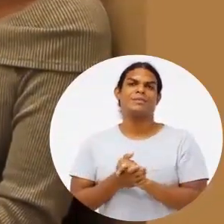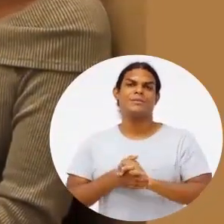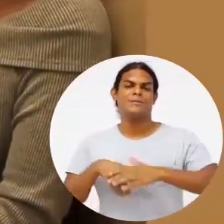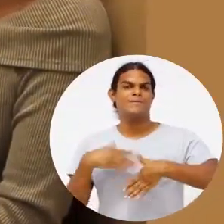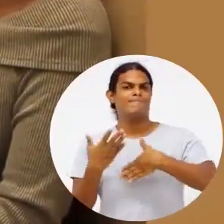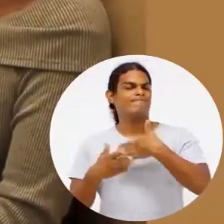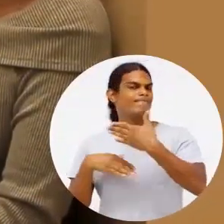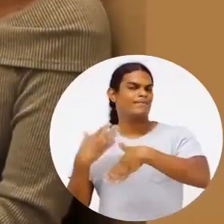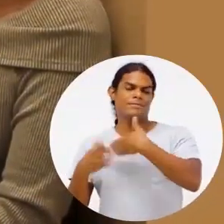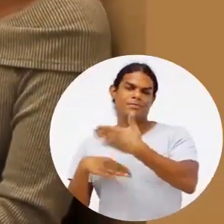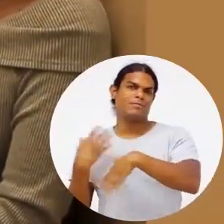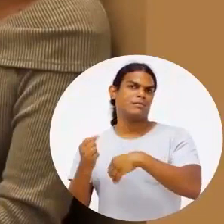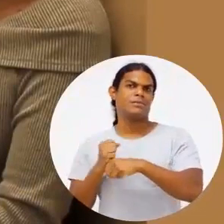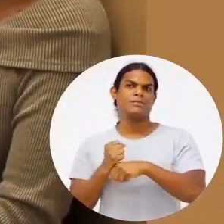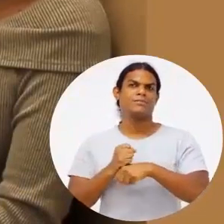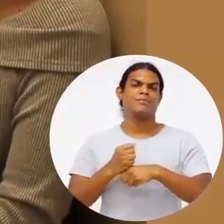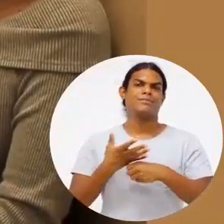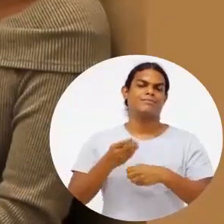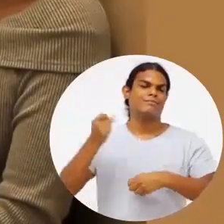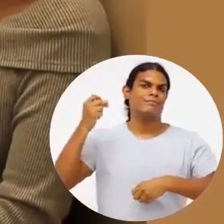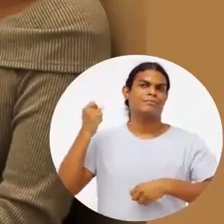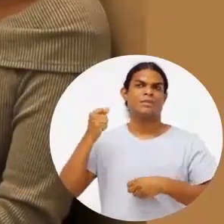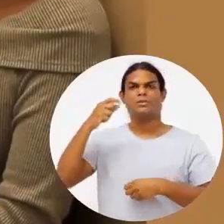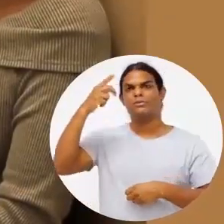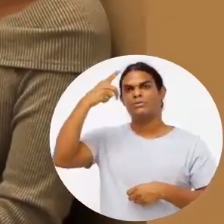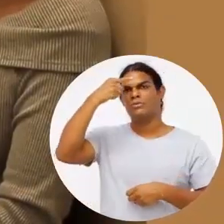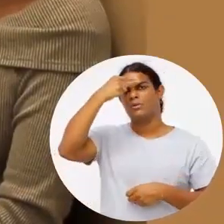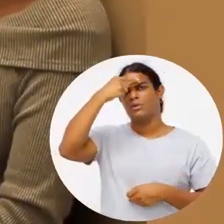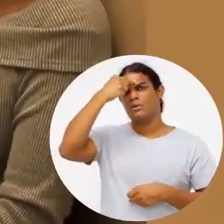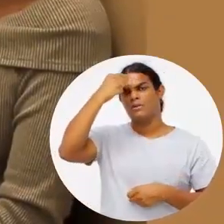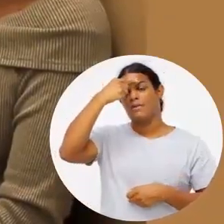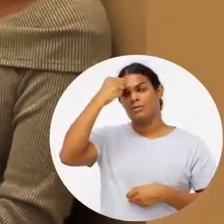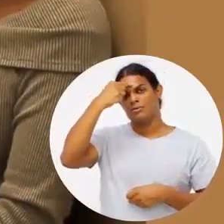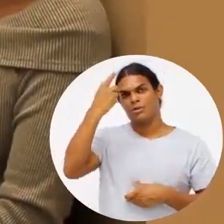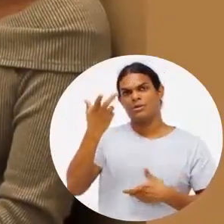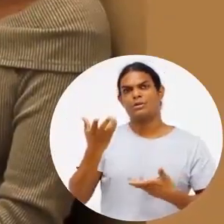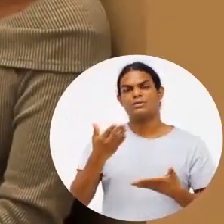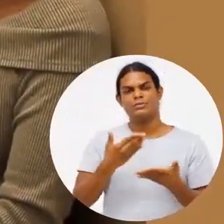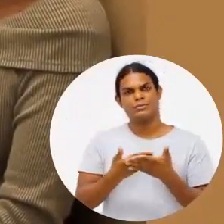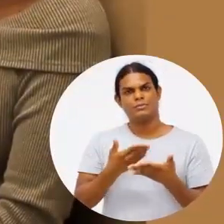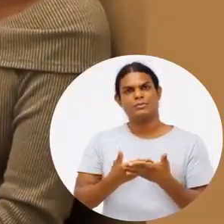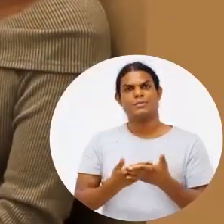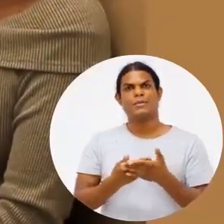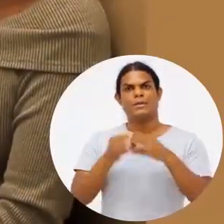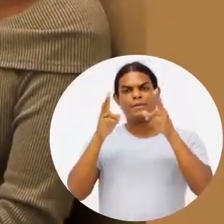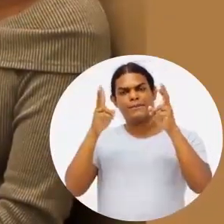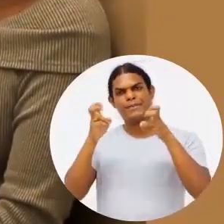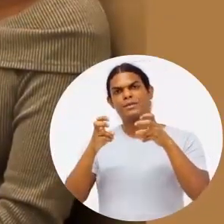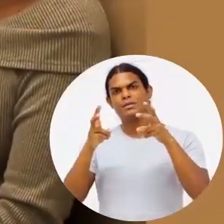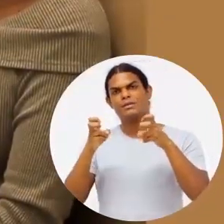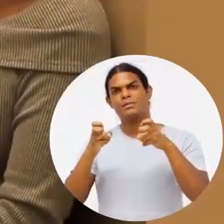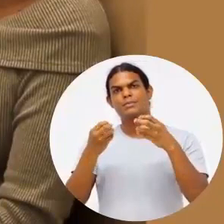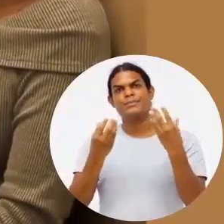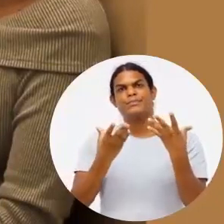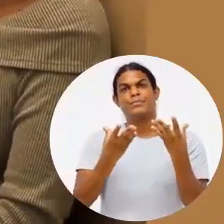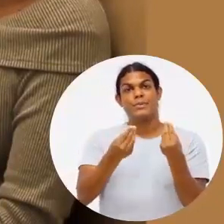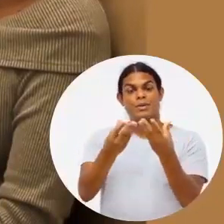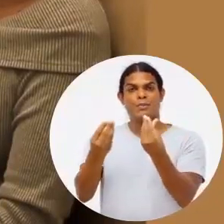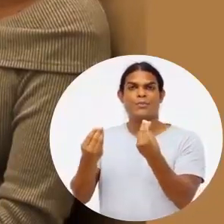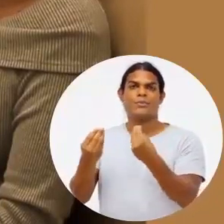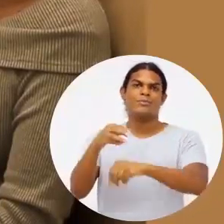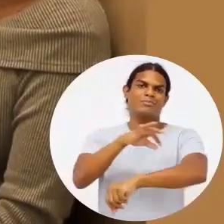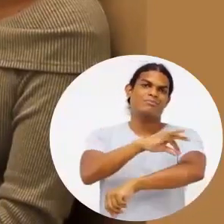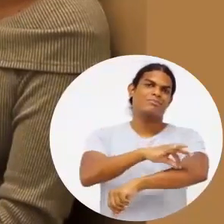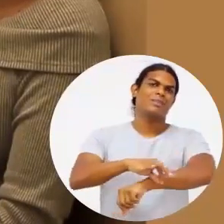muitos anos, meus anos de formação da faculdade e tudo, o que a gente percebe é que muitos arquitetos